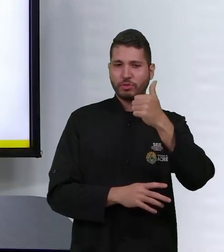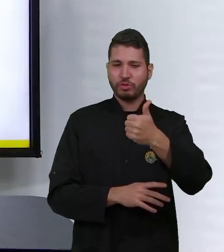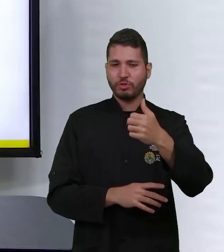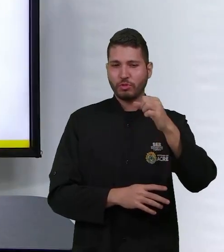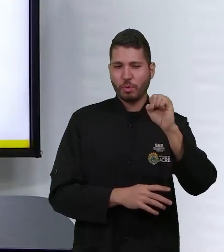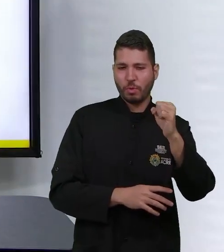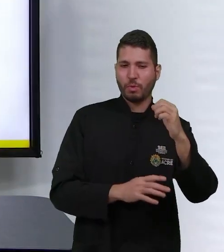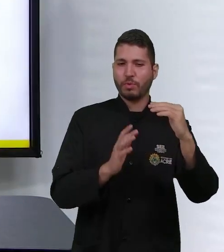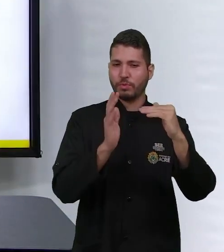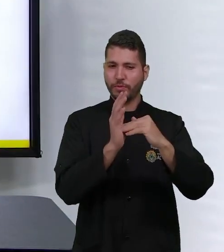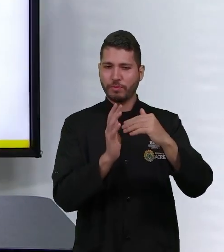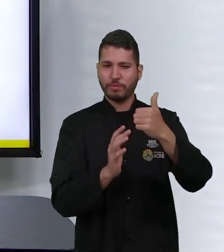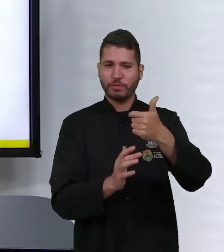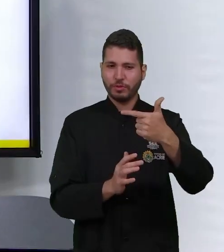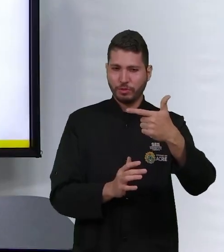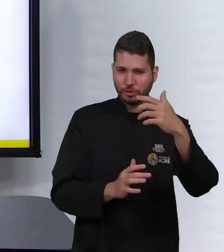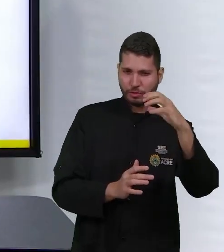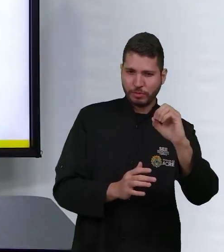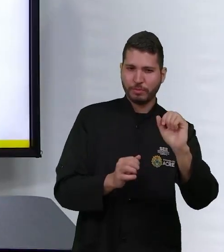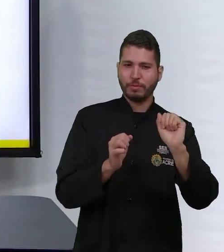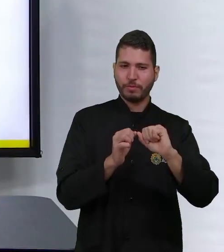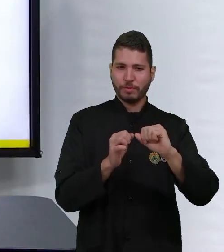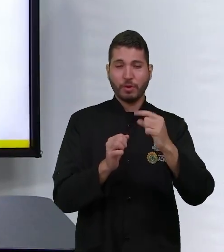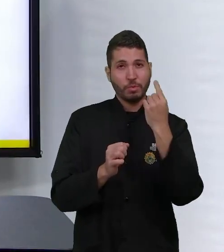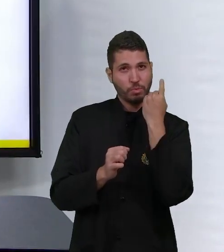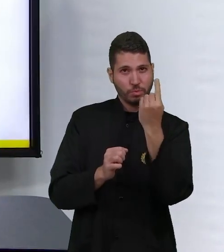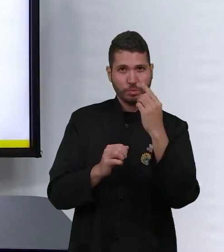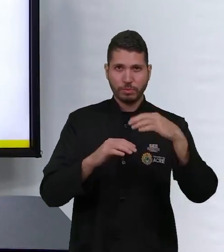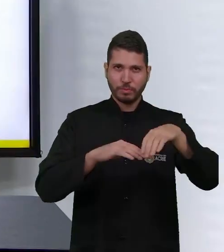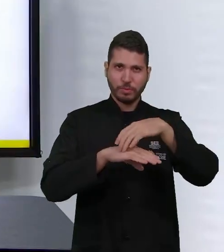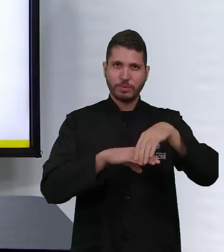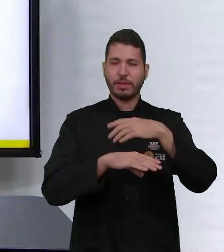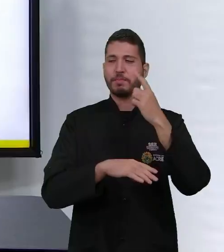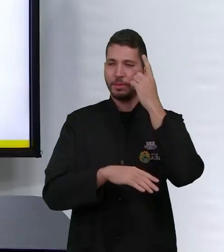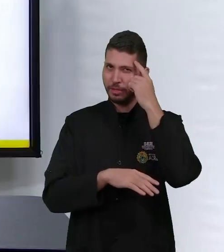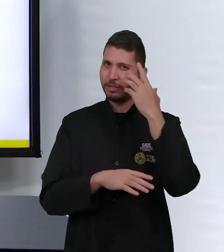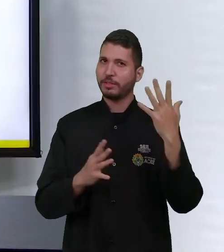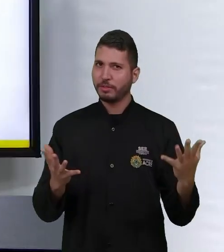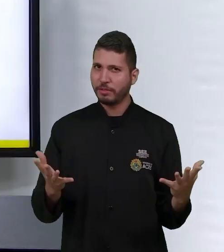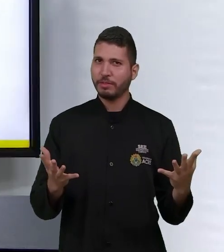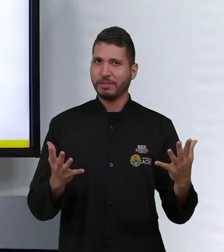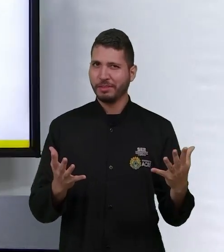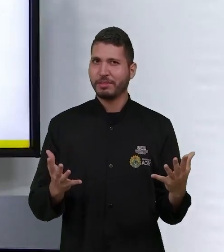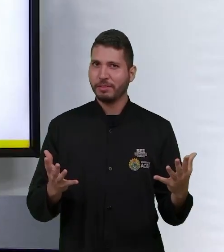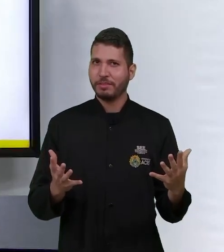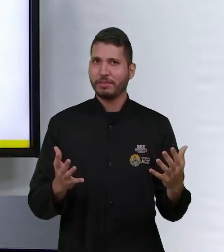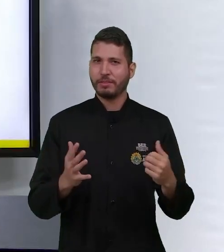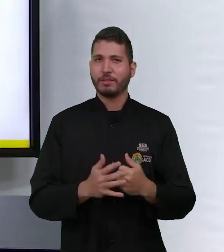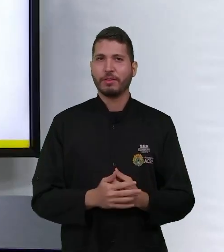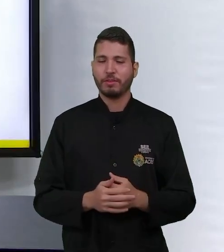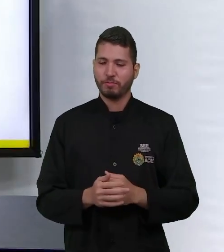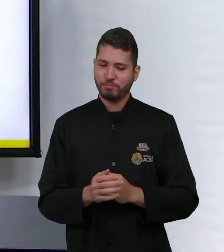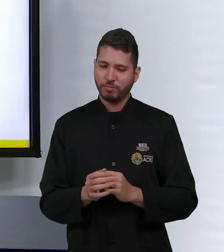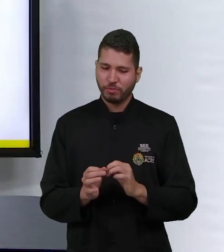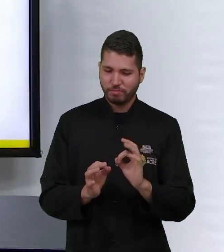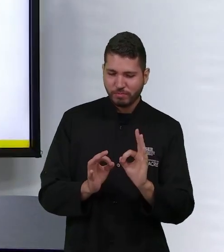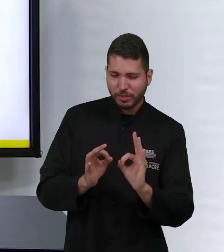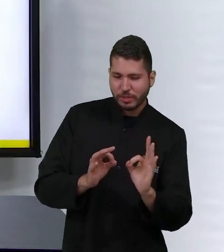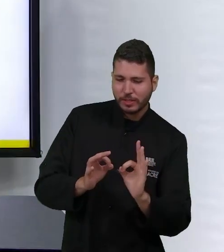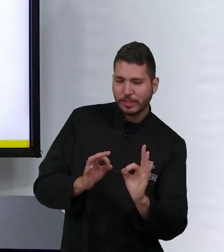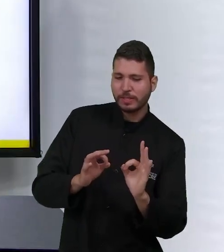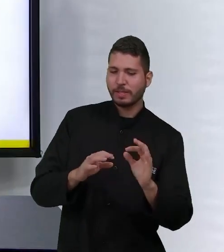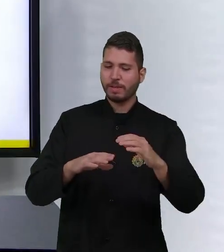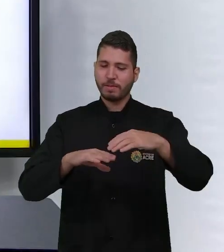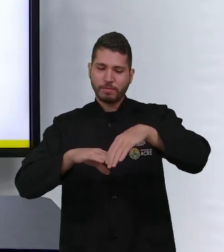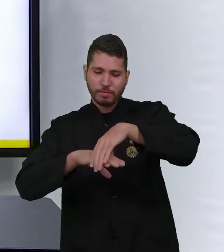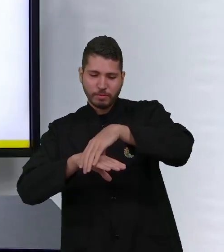de sapato. Imagina, o cara ia na mata, cortava a madeira para fazer a sola, media,